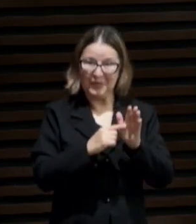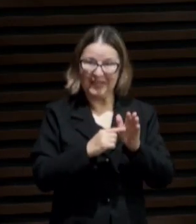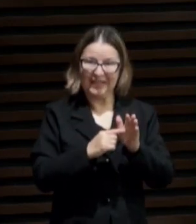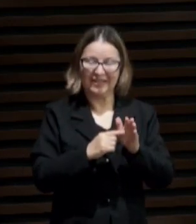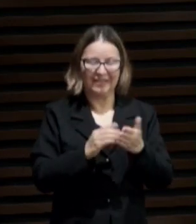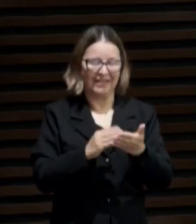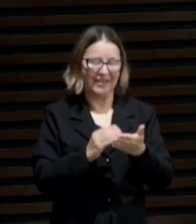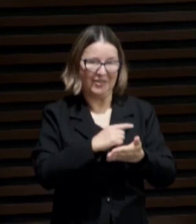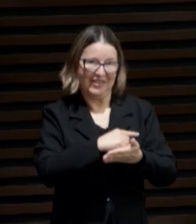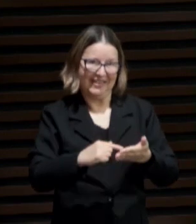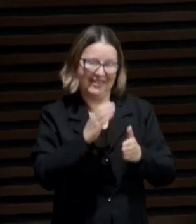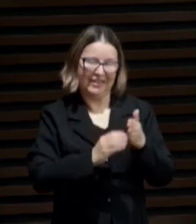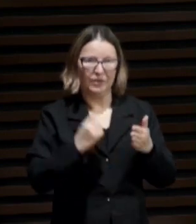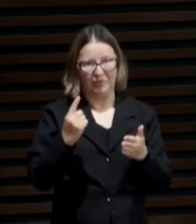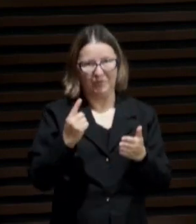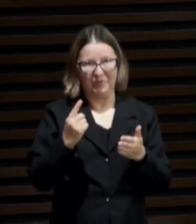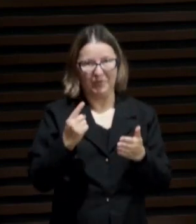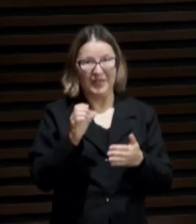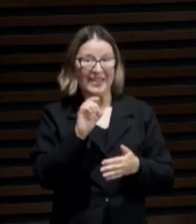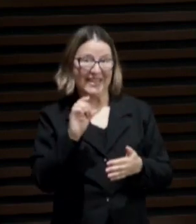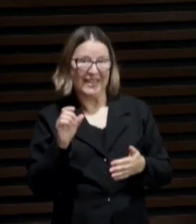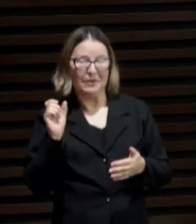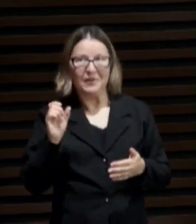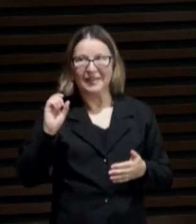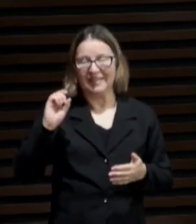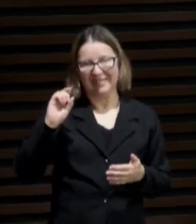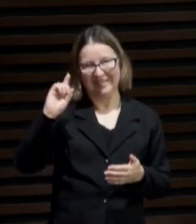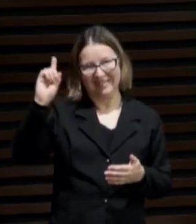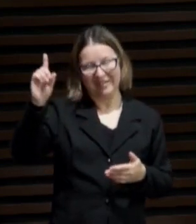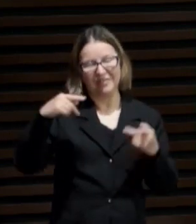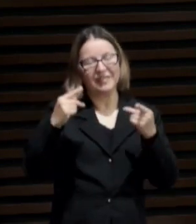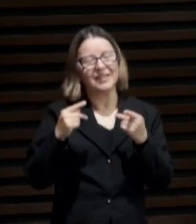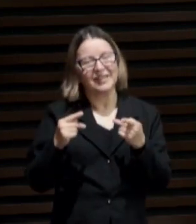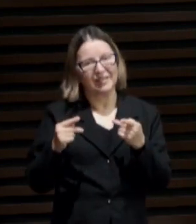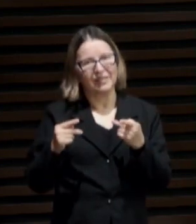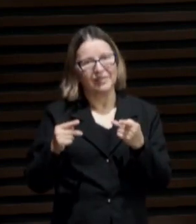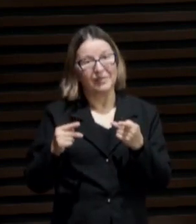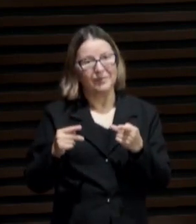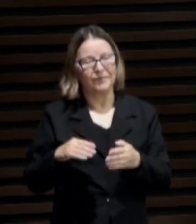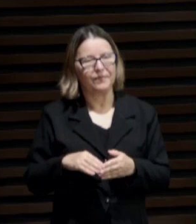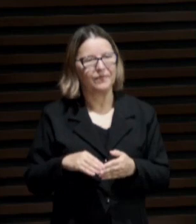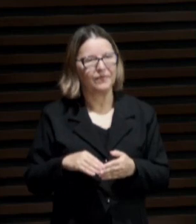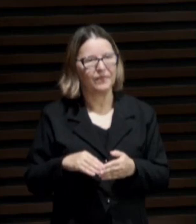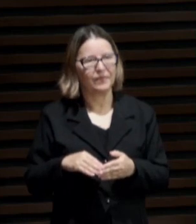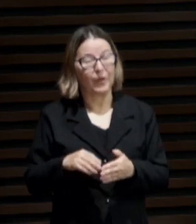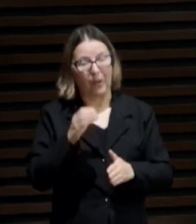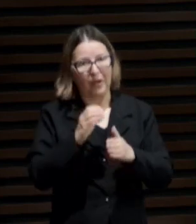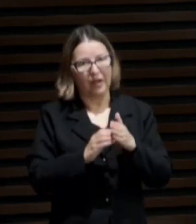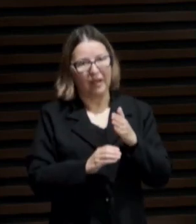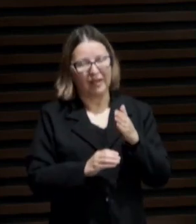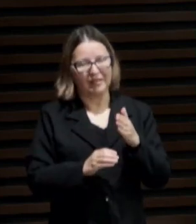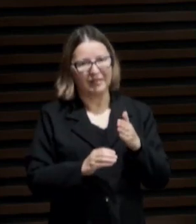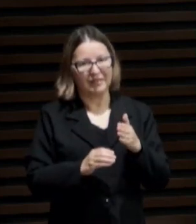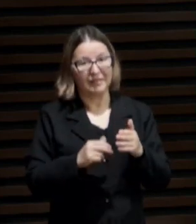cada palavra proferida correspondia ao padrão divino de pureza. O que aconteceu? No capítulo 3,